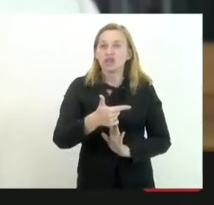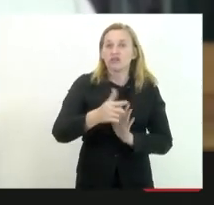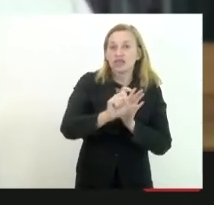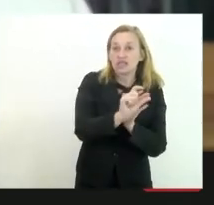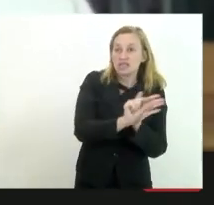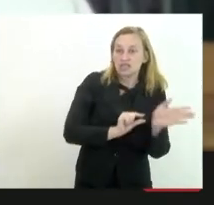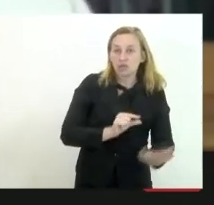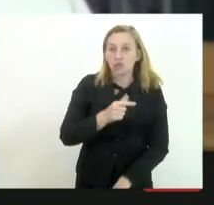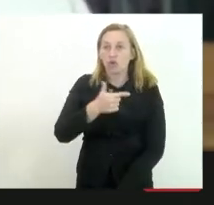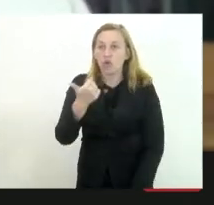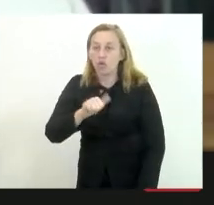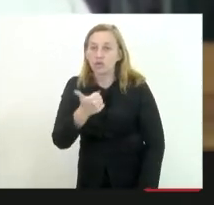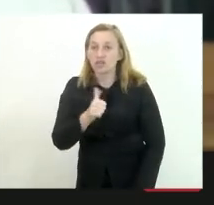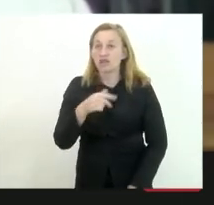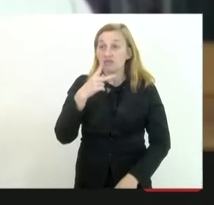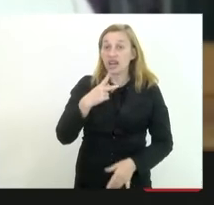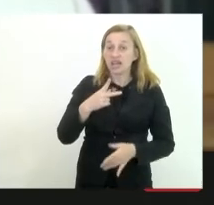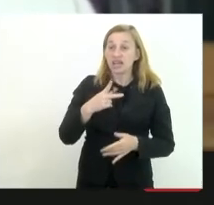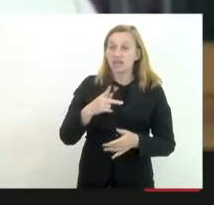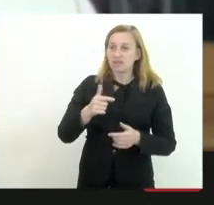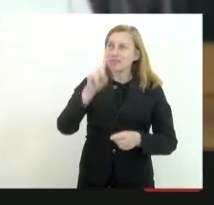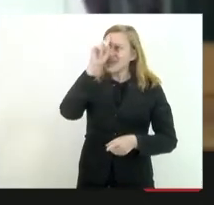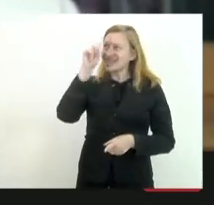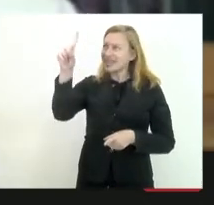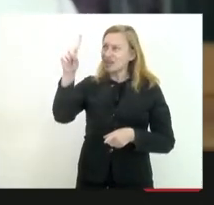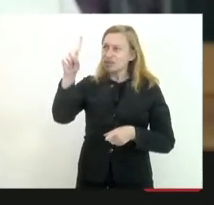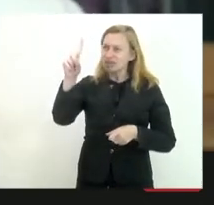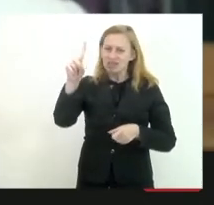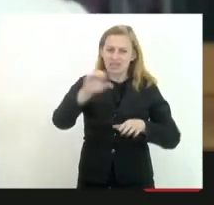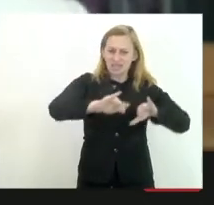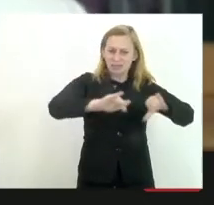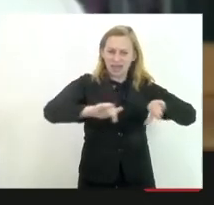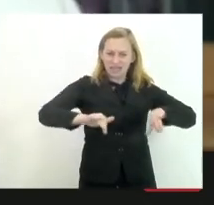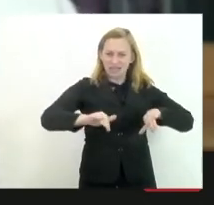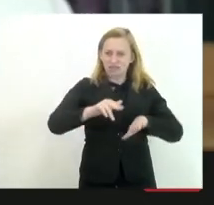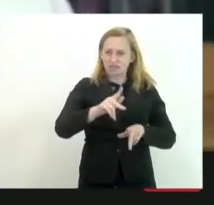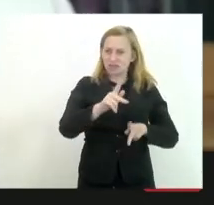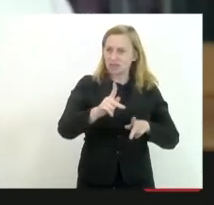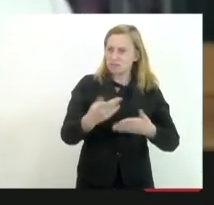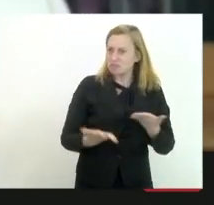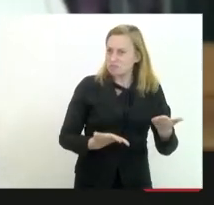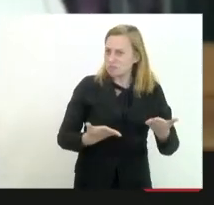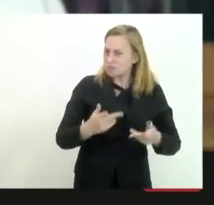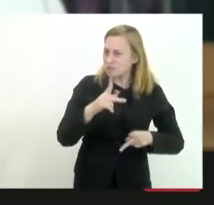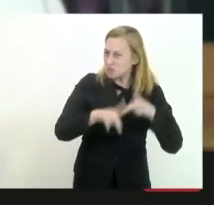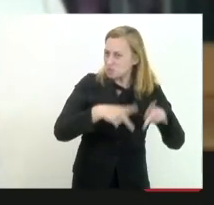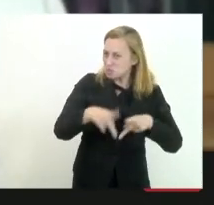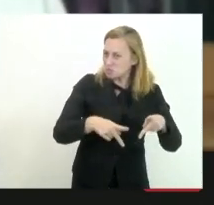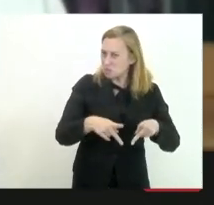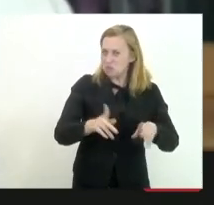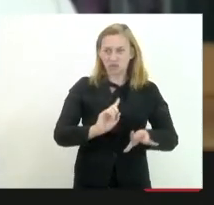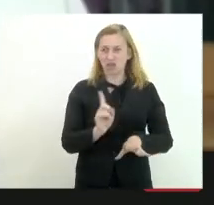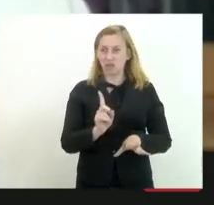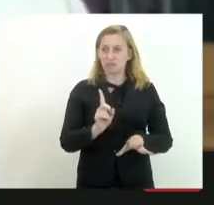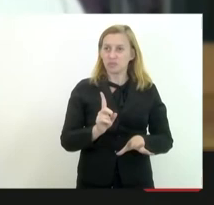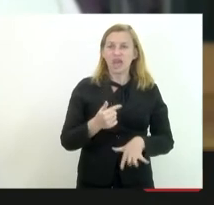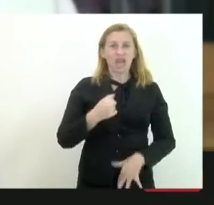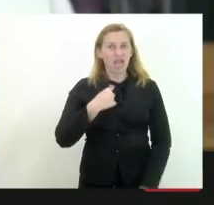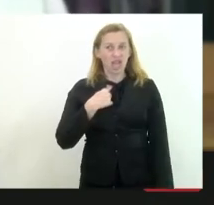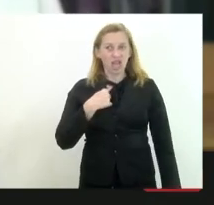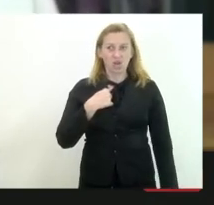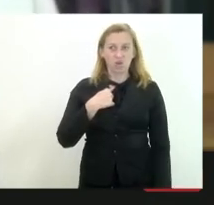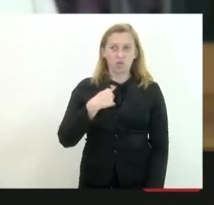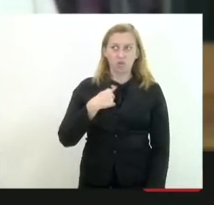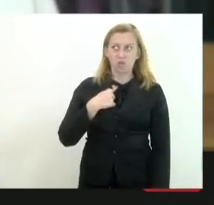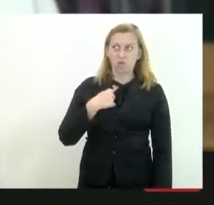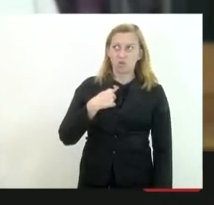há acepção de pessoas. Eu, como servo, posso ser maior do que Deus? Se para Deus não há